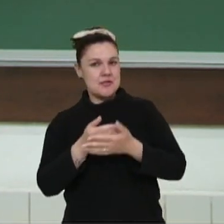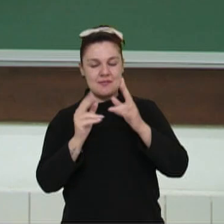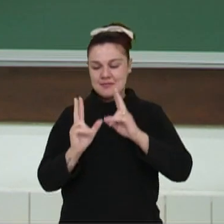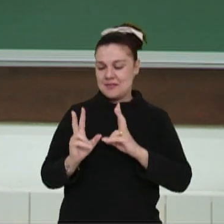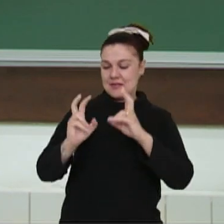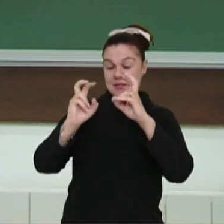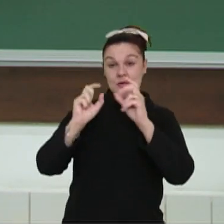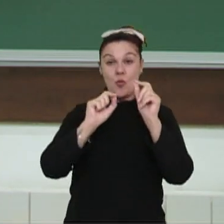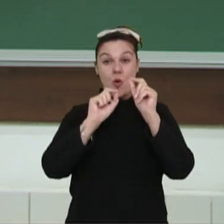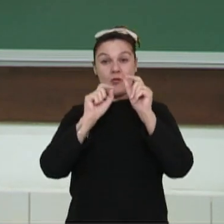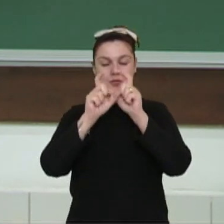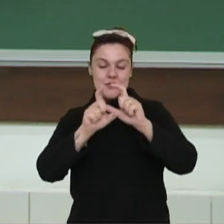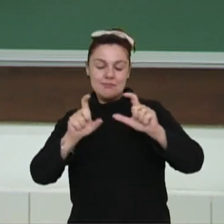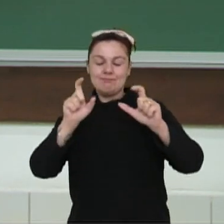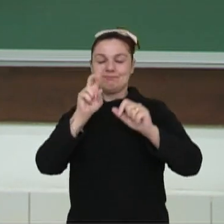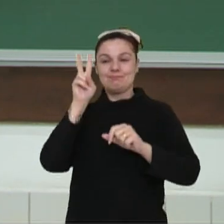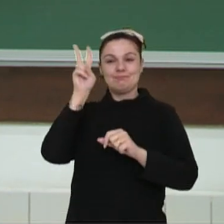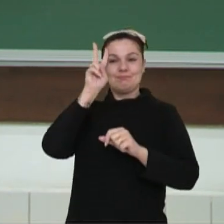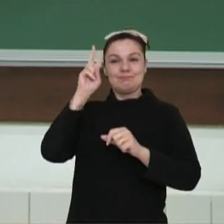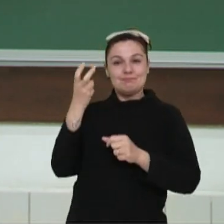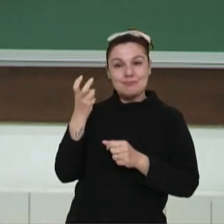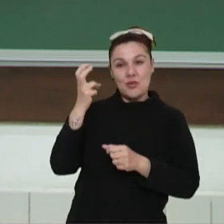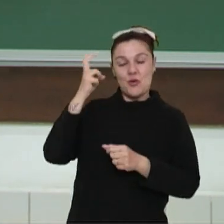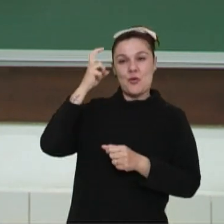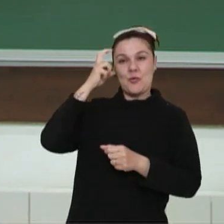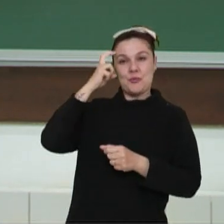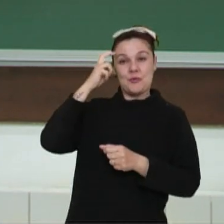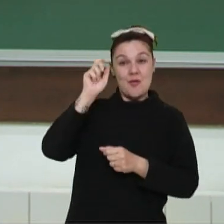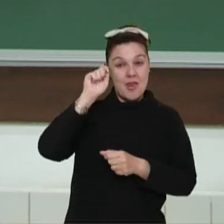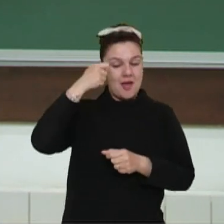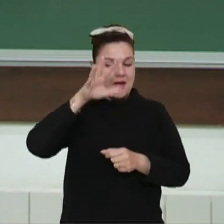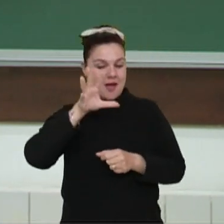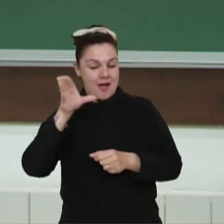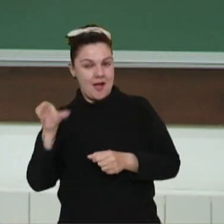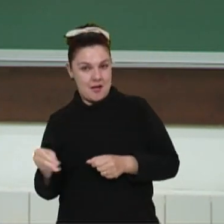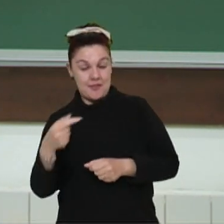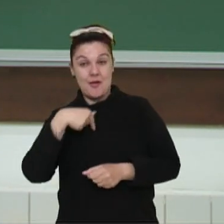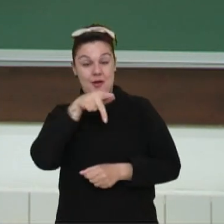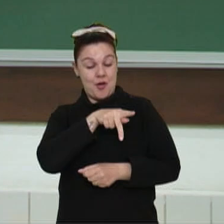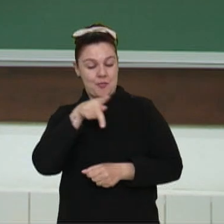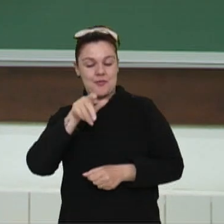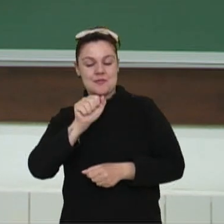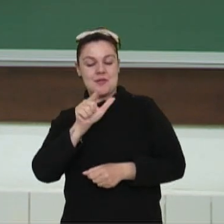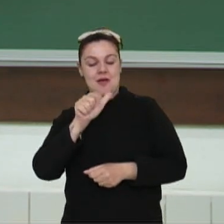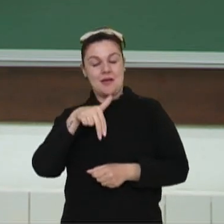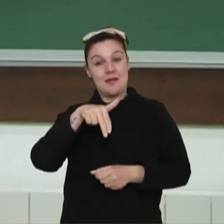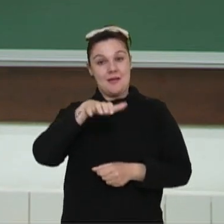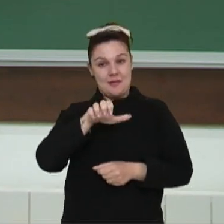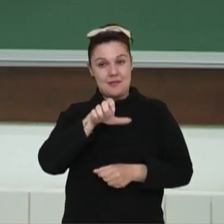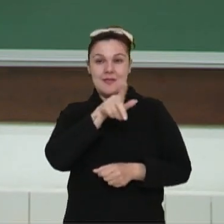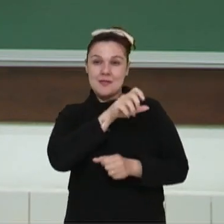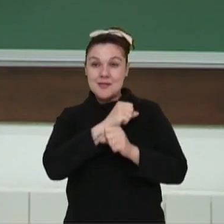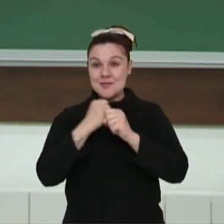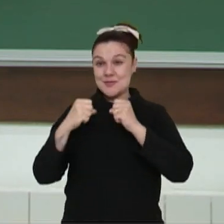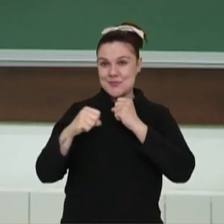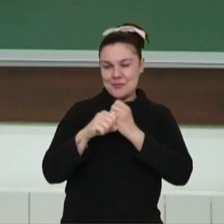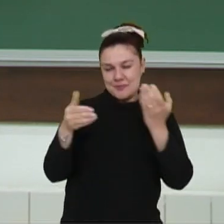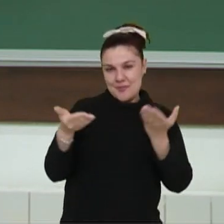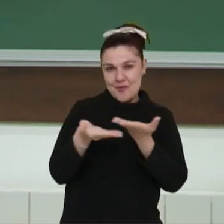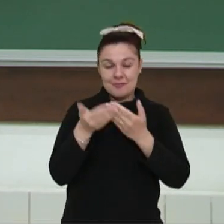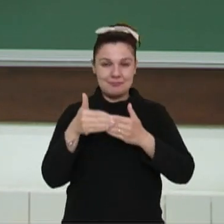tema de matriz cultural africana nas aulas de Sociologia. Eu sou a professora Aline, então vamos